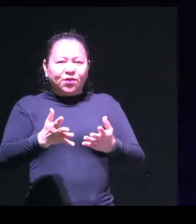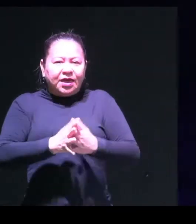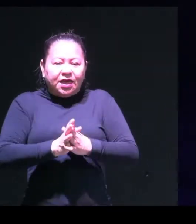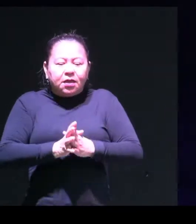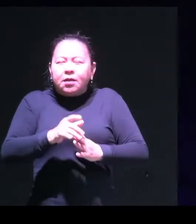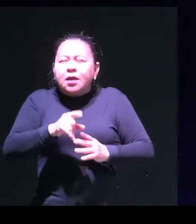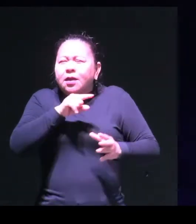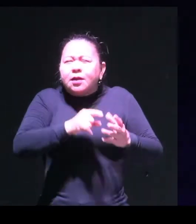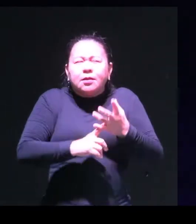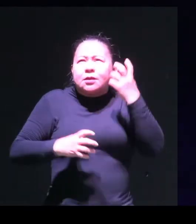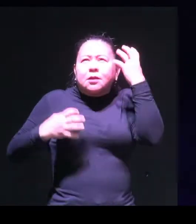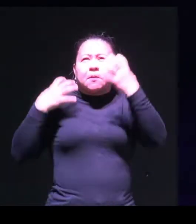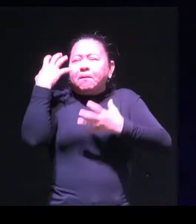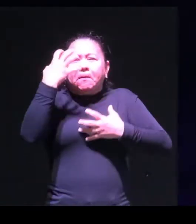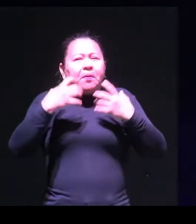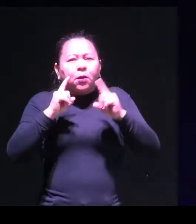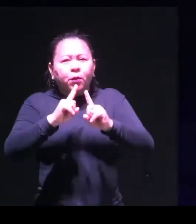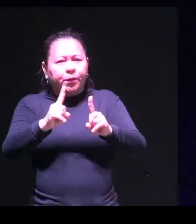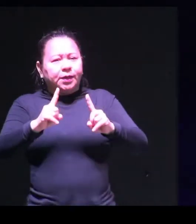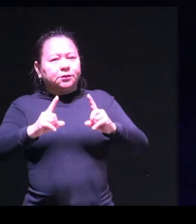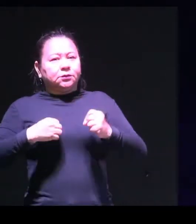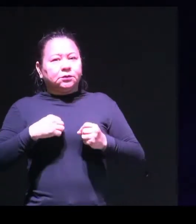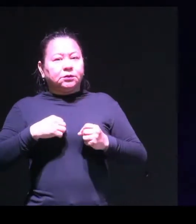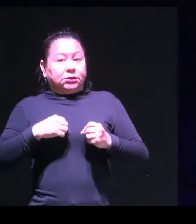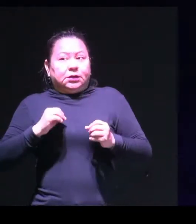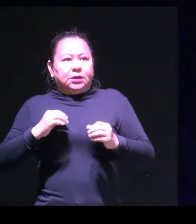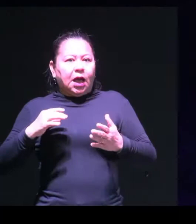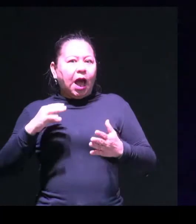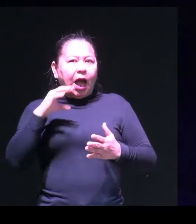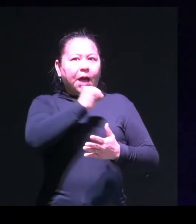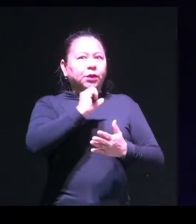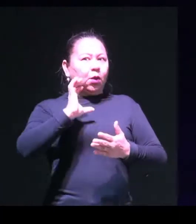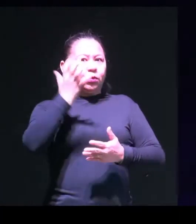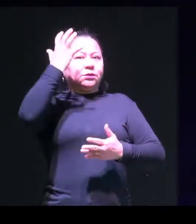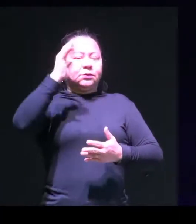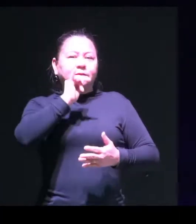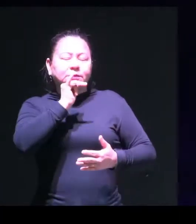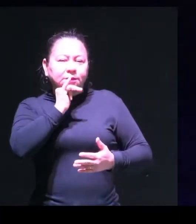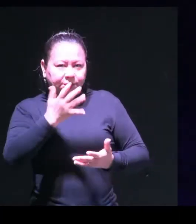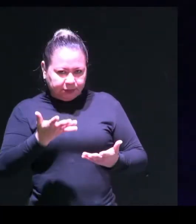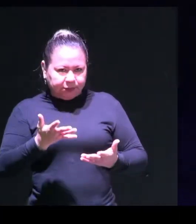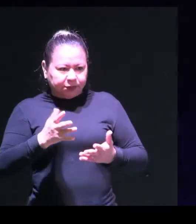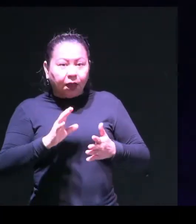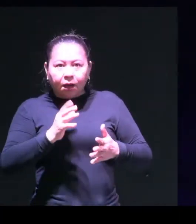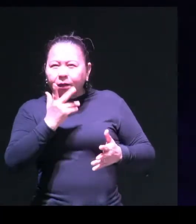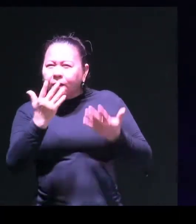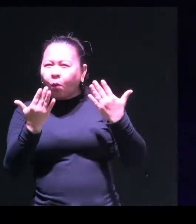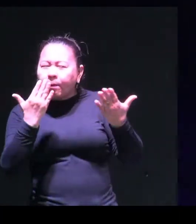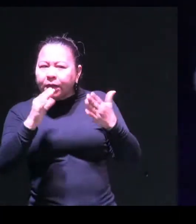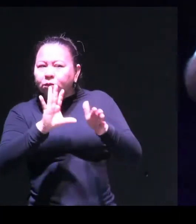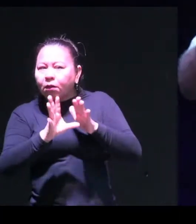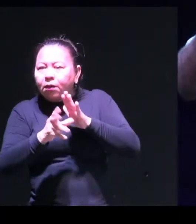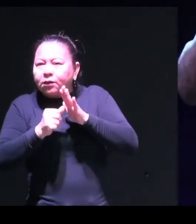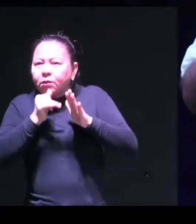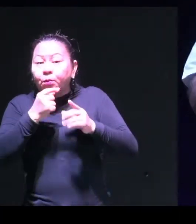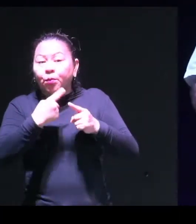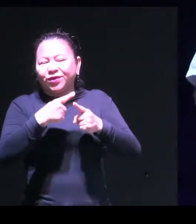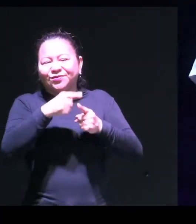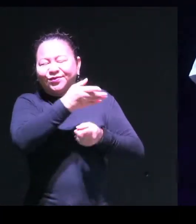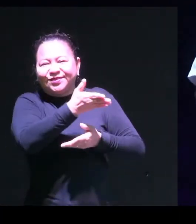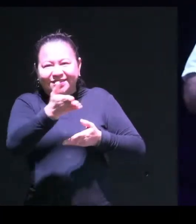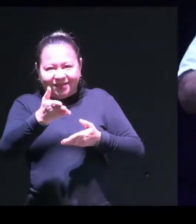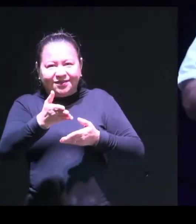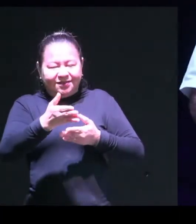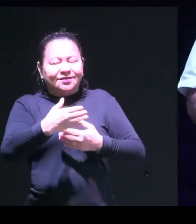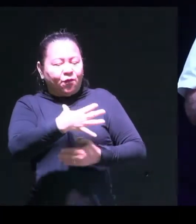para que esse dia os apanhe de surpresa, como um ladrão. Porque vocês todos são filhos da